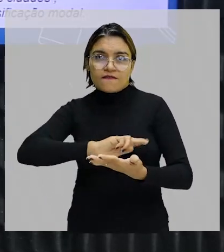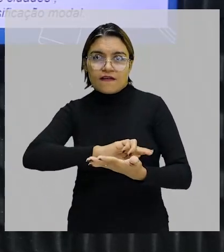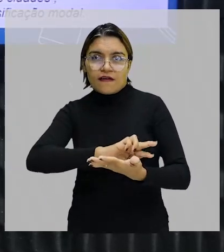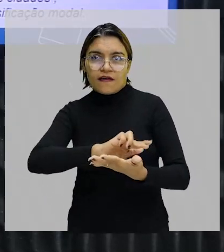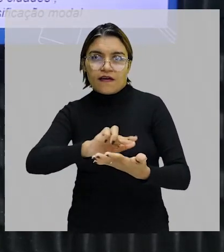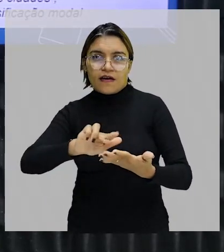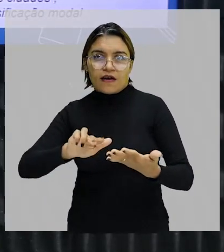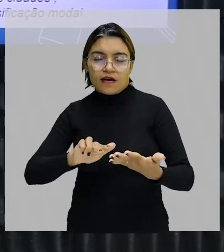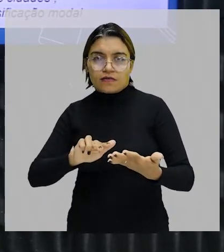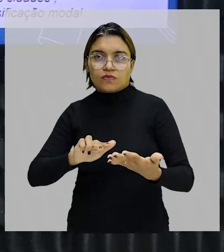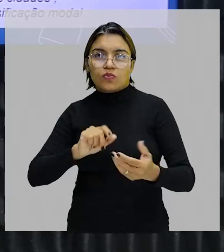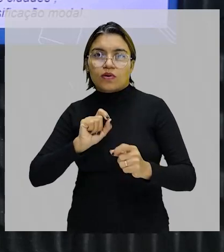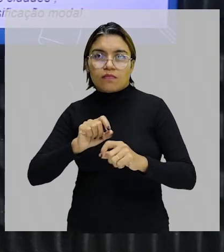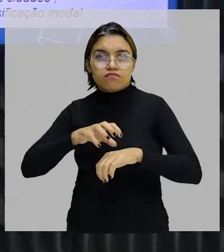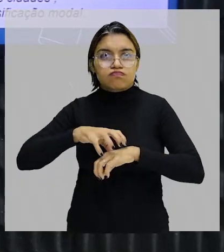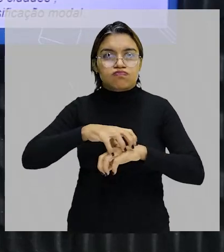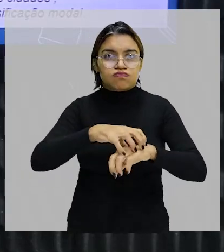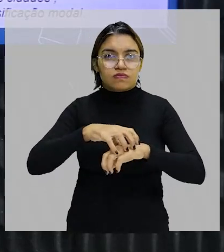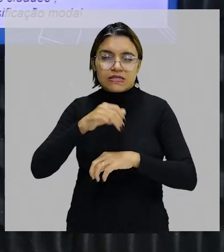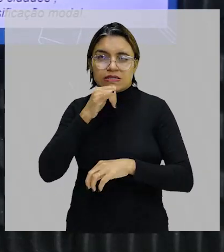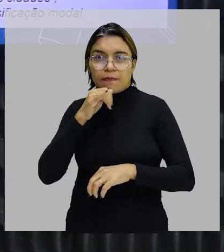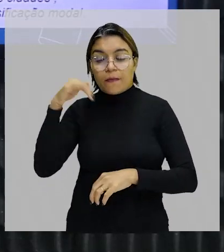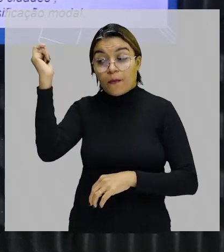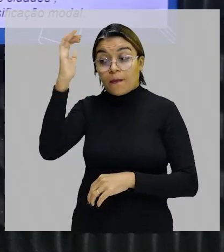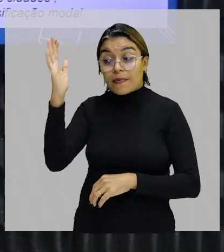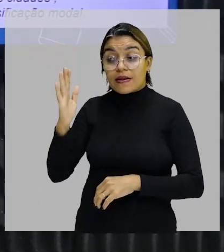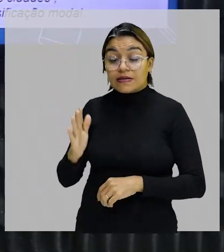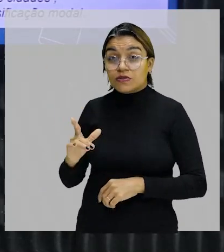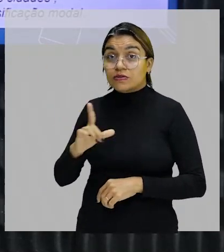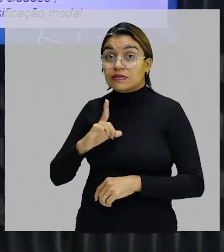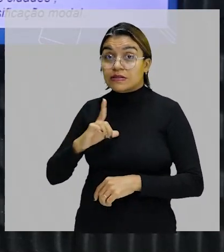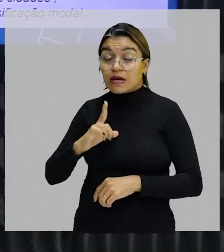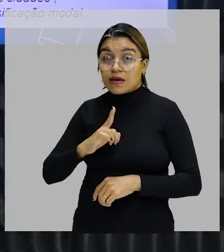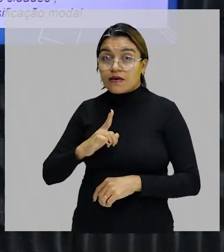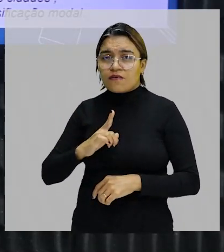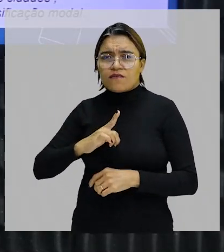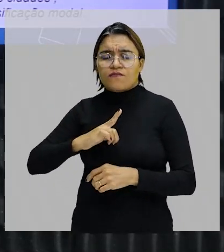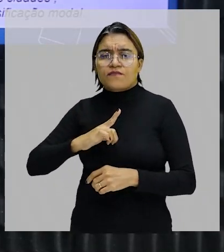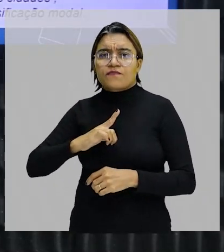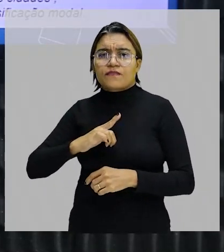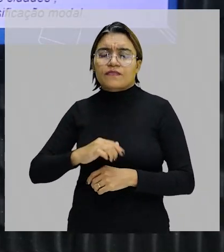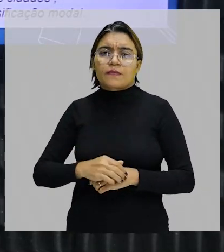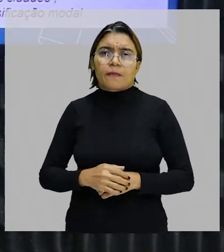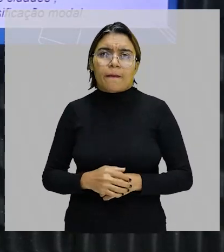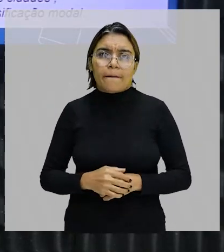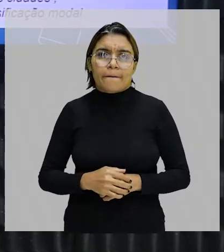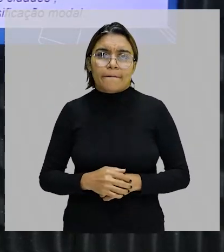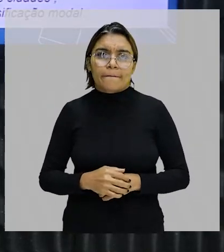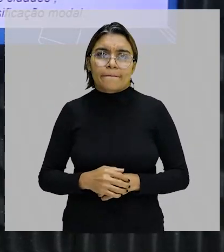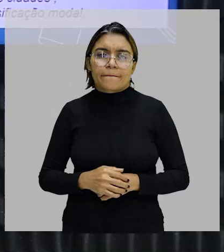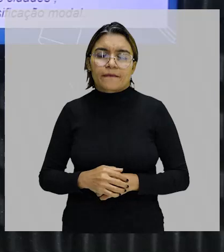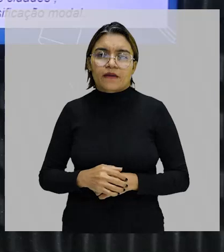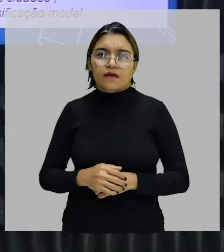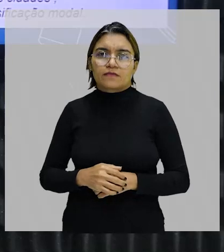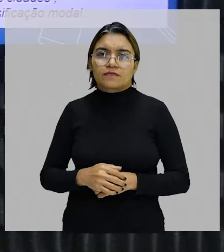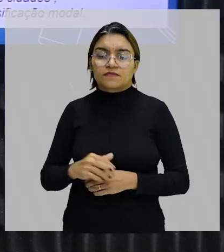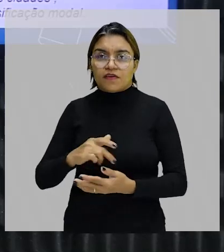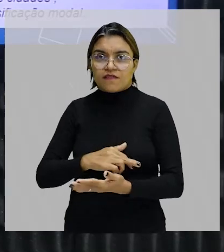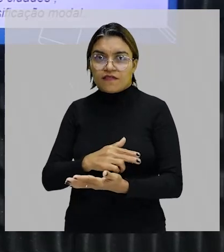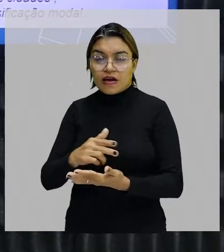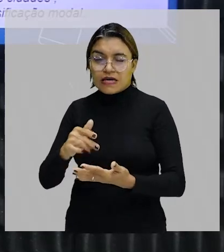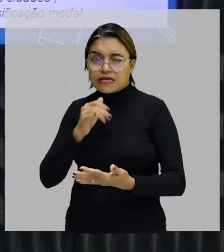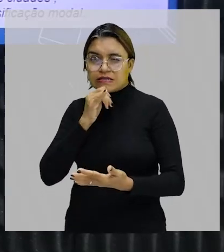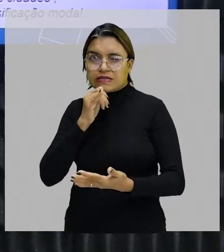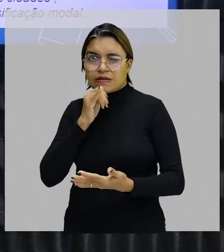de transporte. Qual o problema relativo, por exemplo, ao Brasil? Nós temos uma concentração em relação ao setor